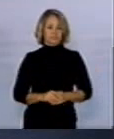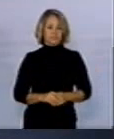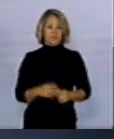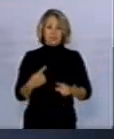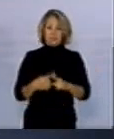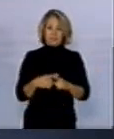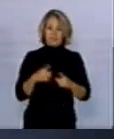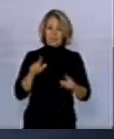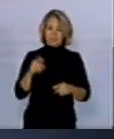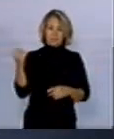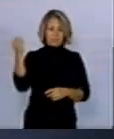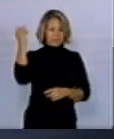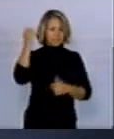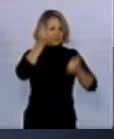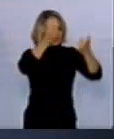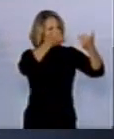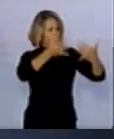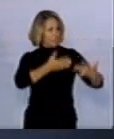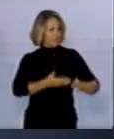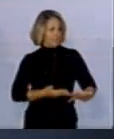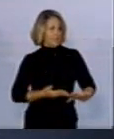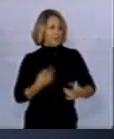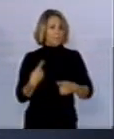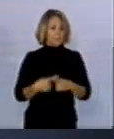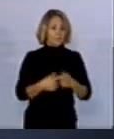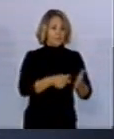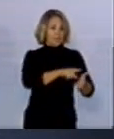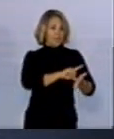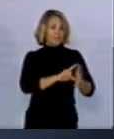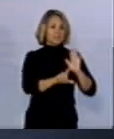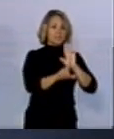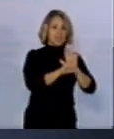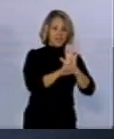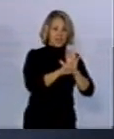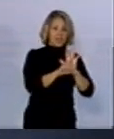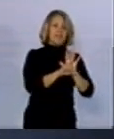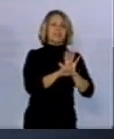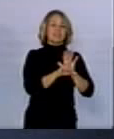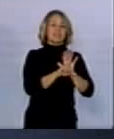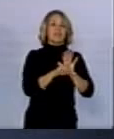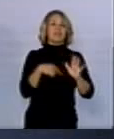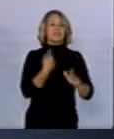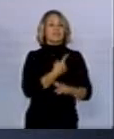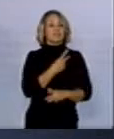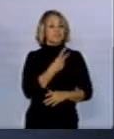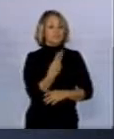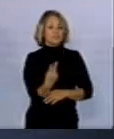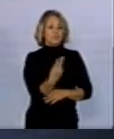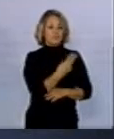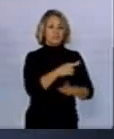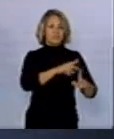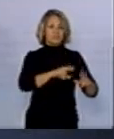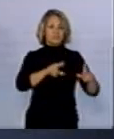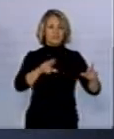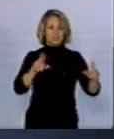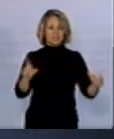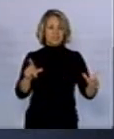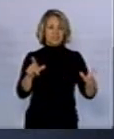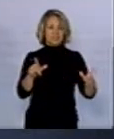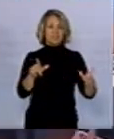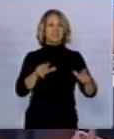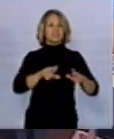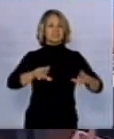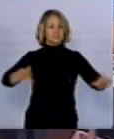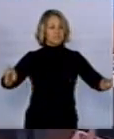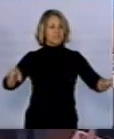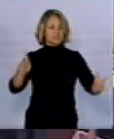Por que que é importante mencionar isso, senhor ministro? Porque antes da lei do SEAC, nós convivíamos com dois regimes jurídico-regulatórios muito